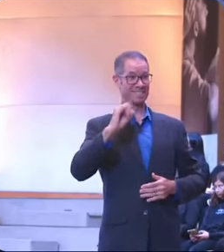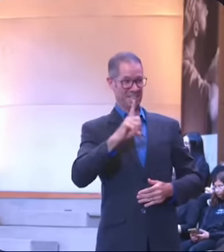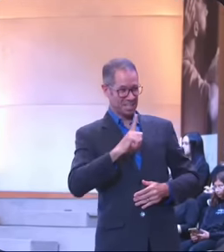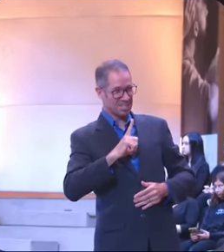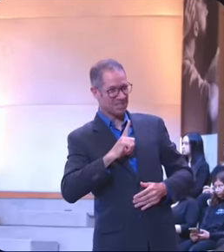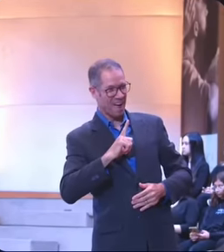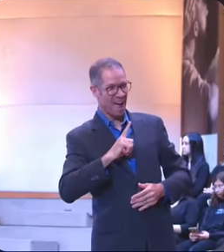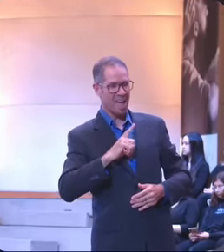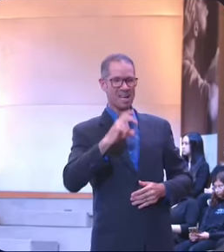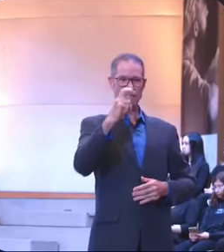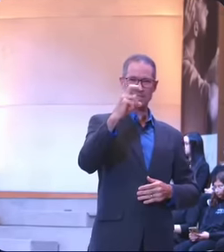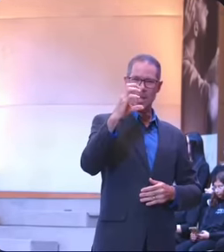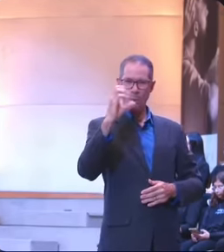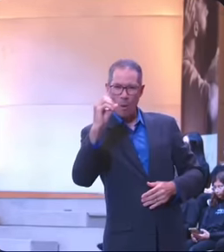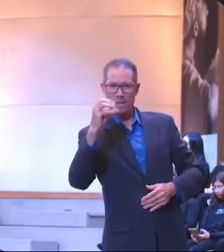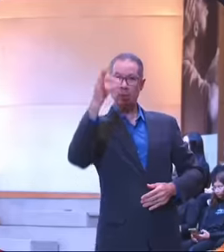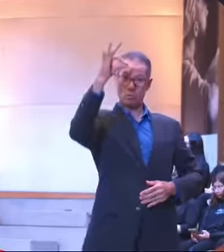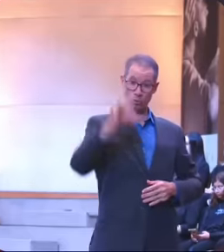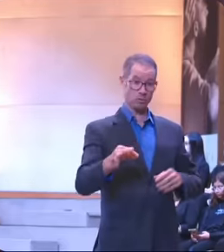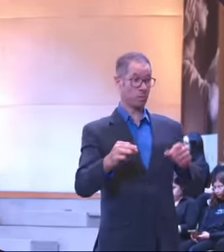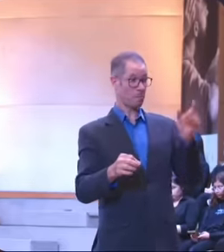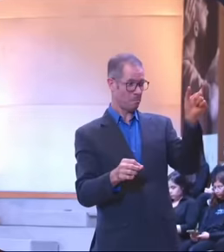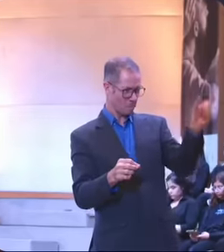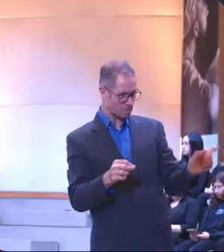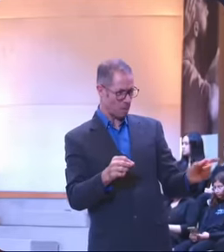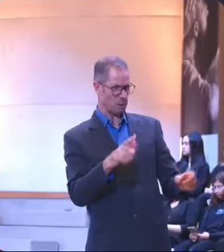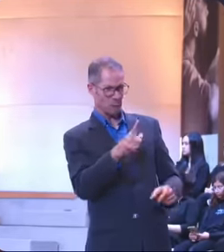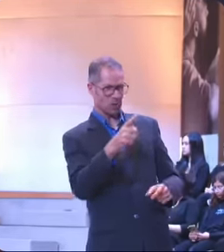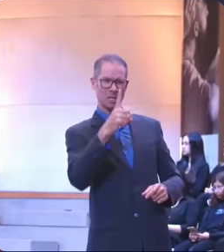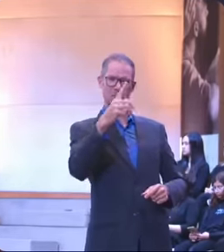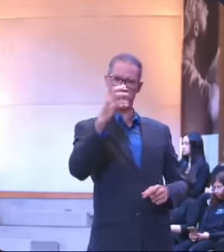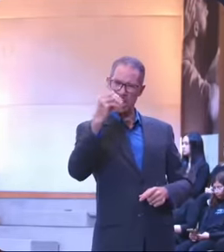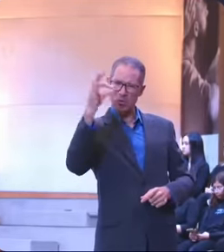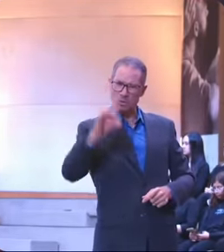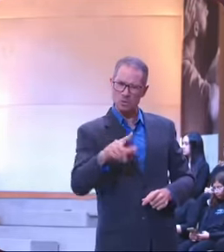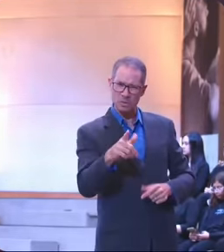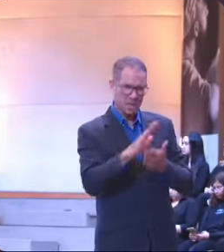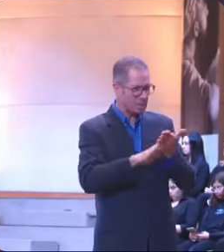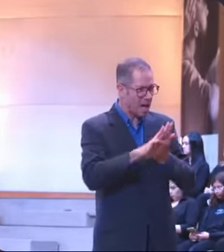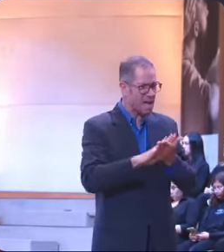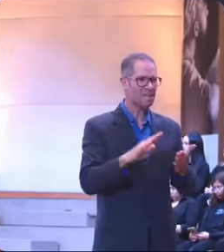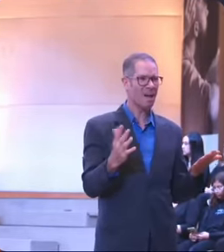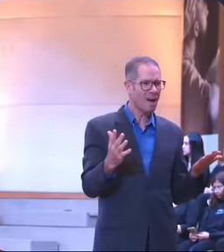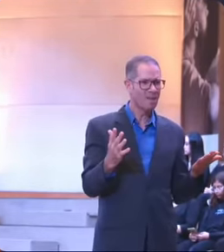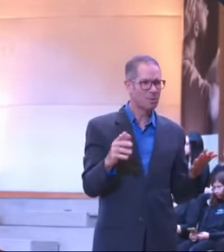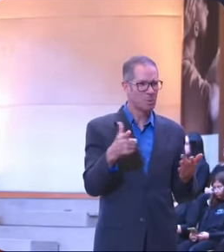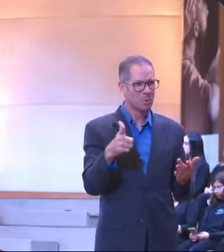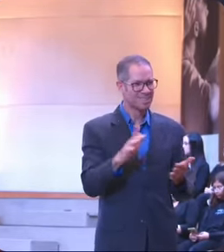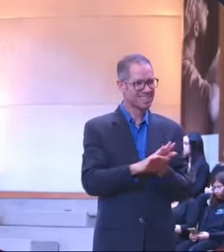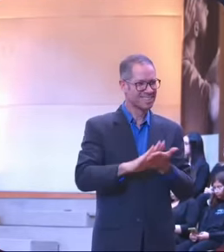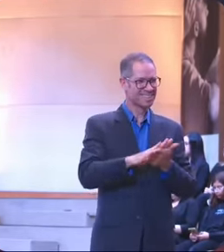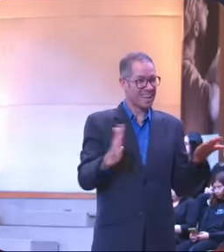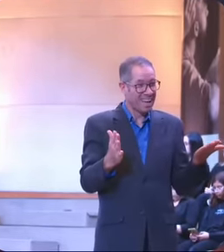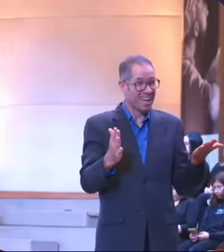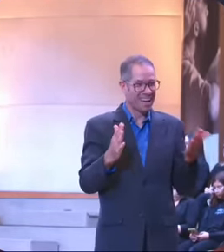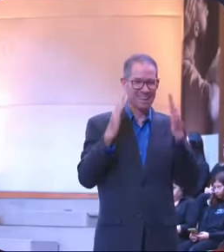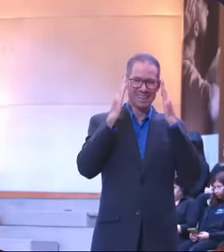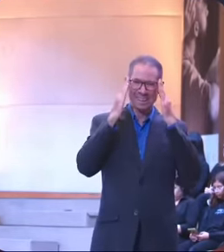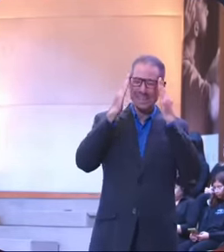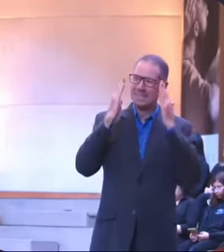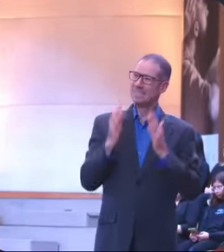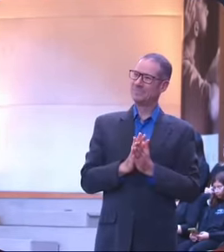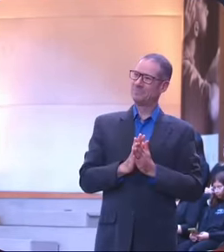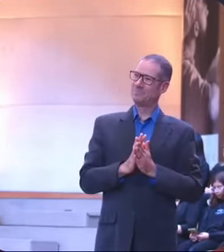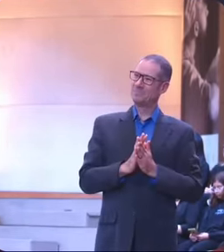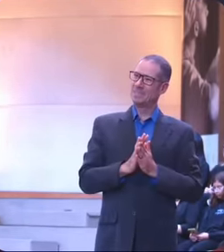tiverem 50 justos, mas não tinha. Se tiverem 10 justos, não tinha nem 10. E ele diz: